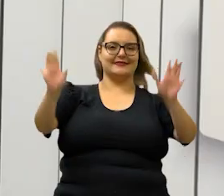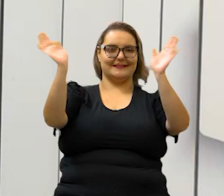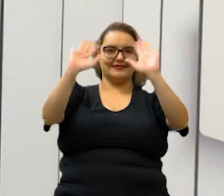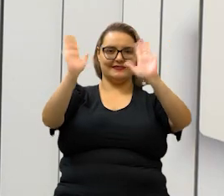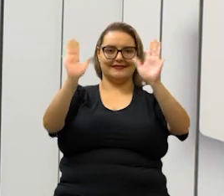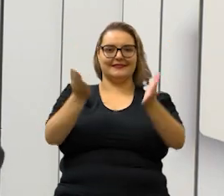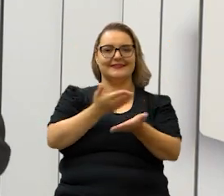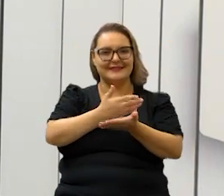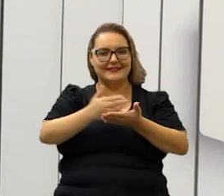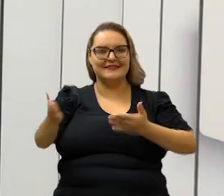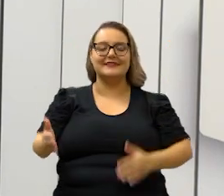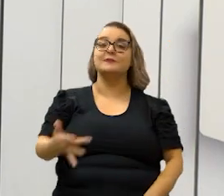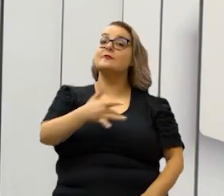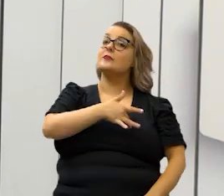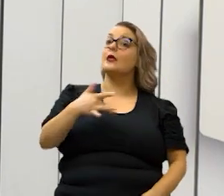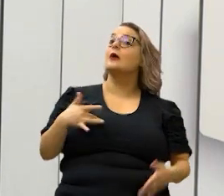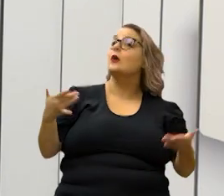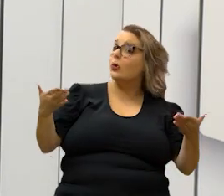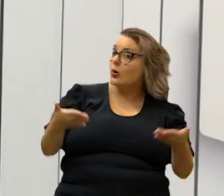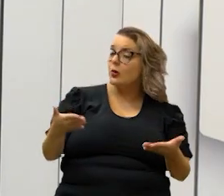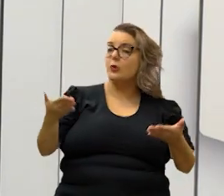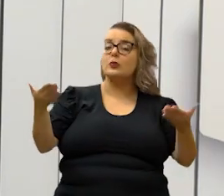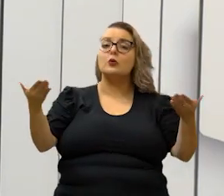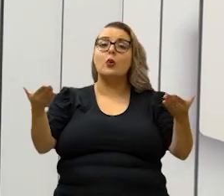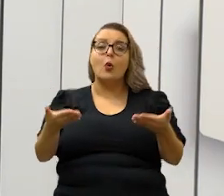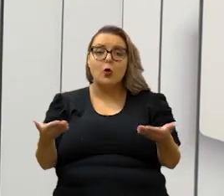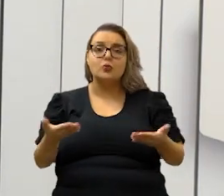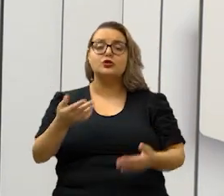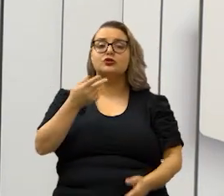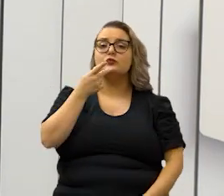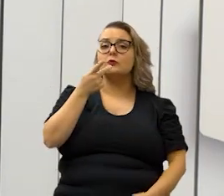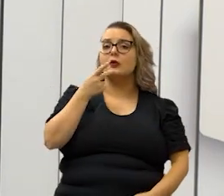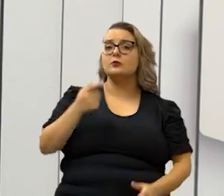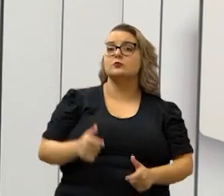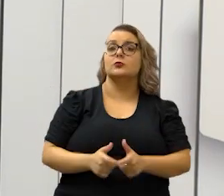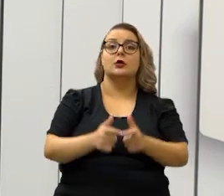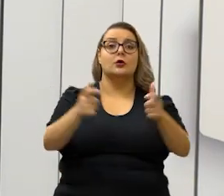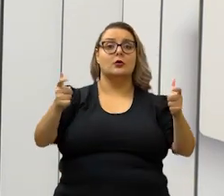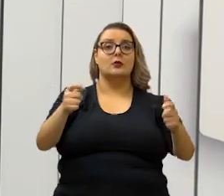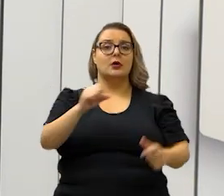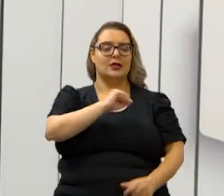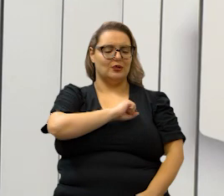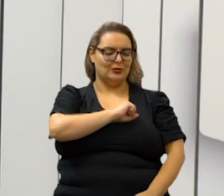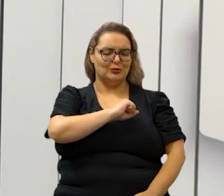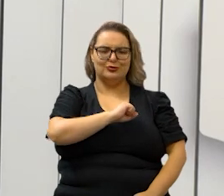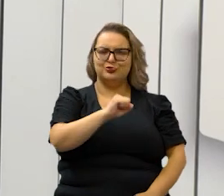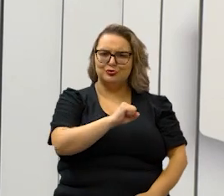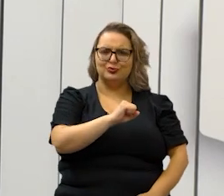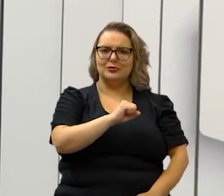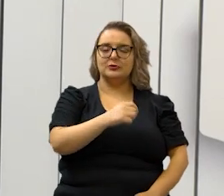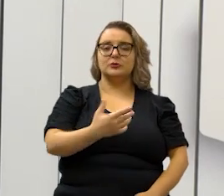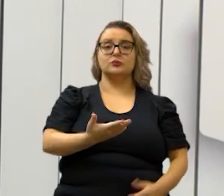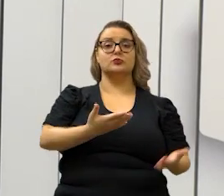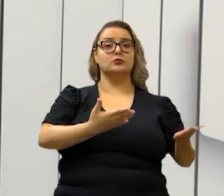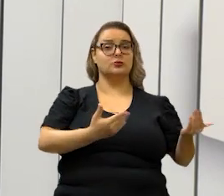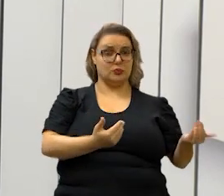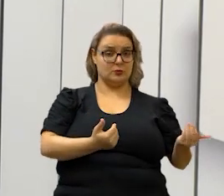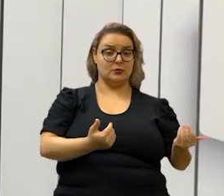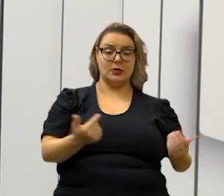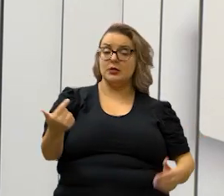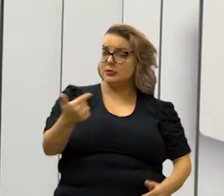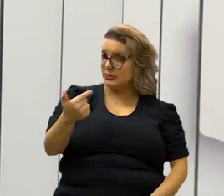Olá, está começando mais um Saúde Agora e hoje nós vamos falar sobre o aumento de infartos entre os jovens.